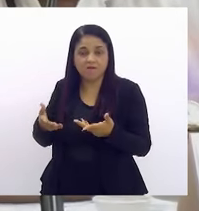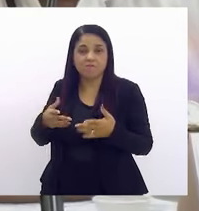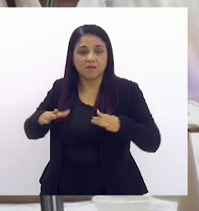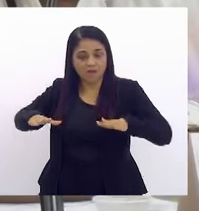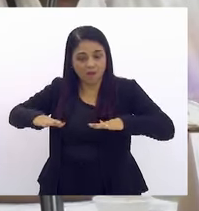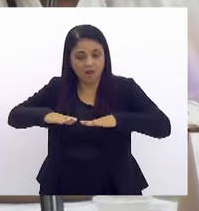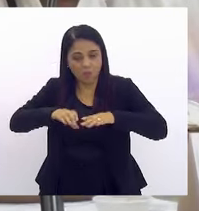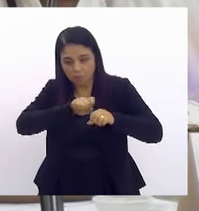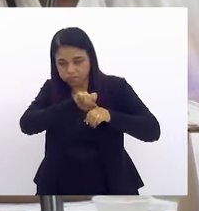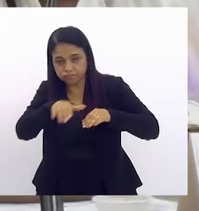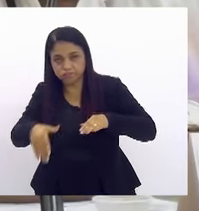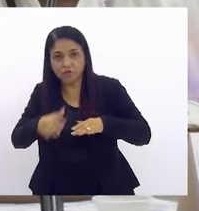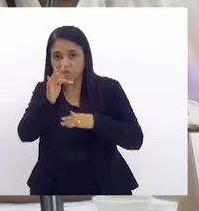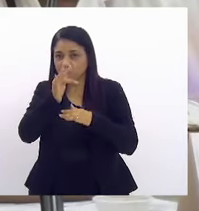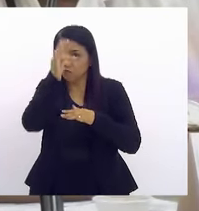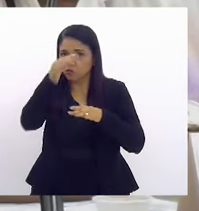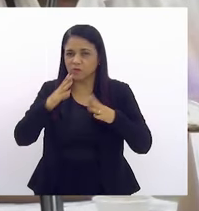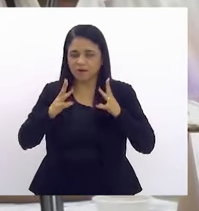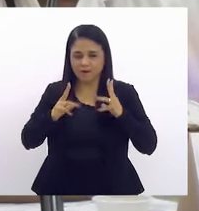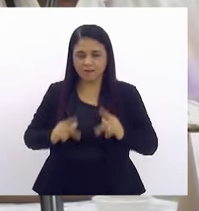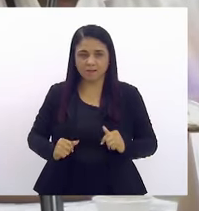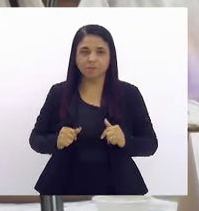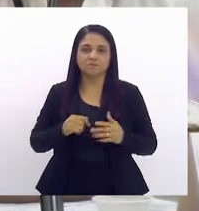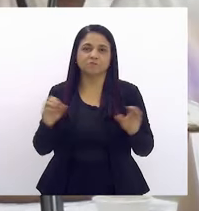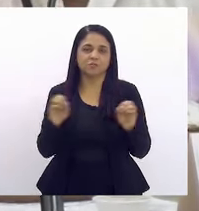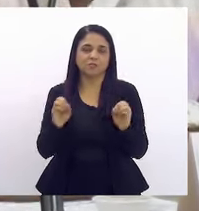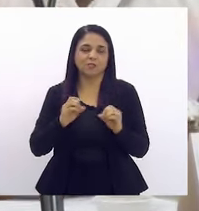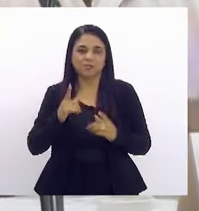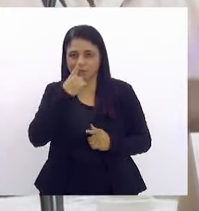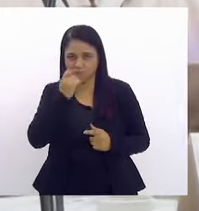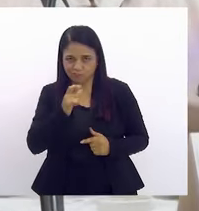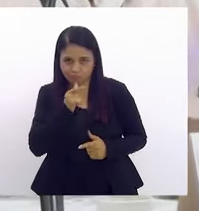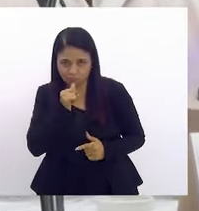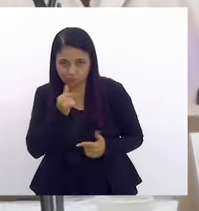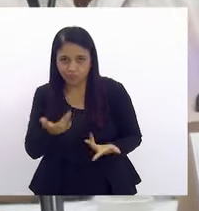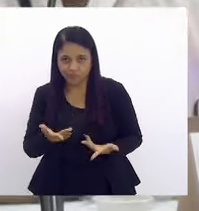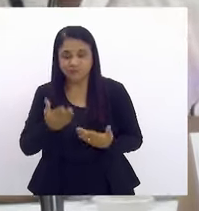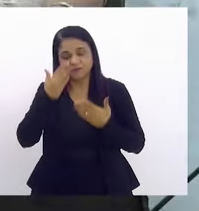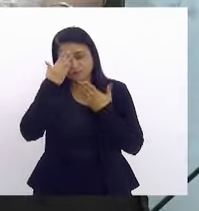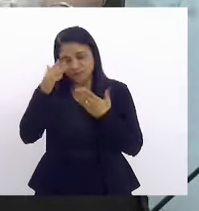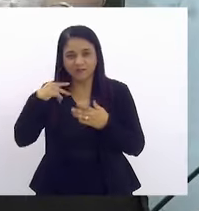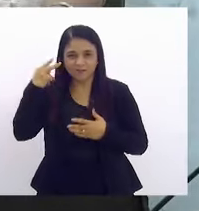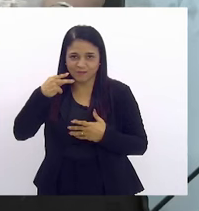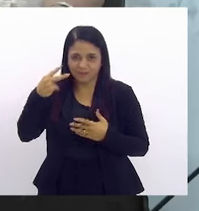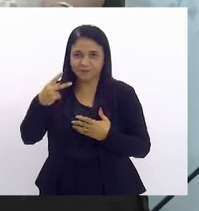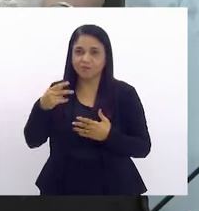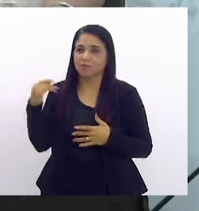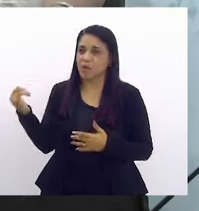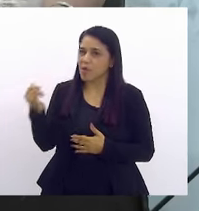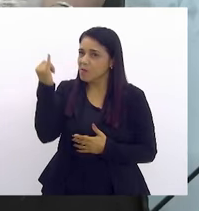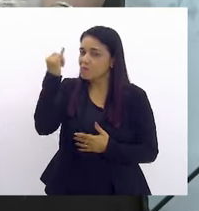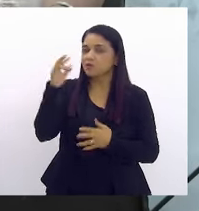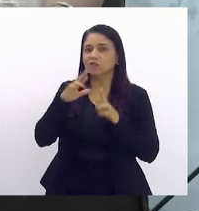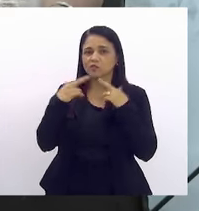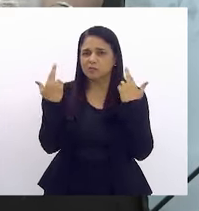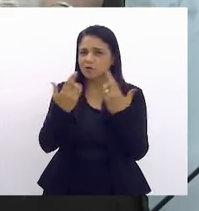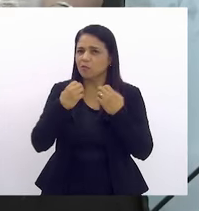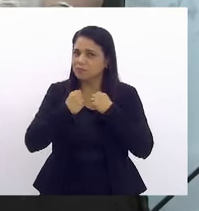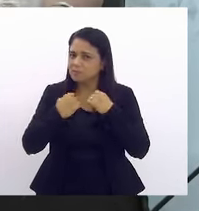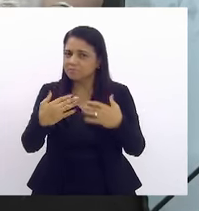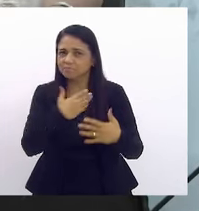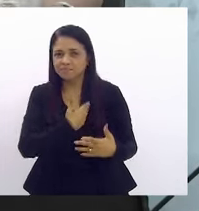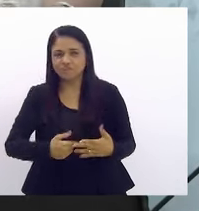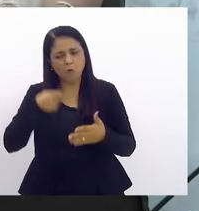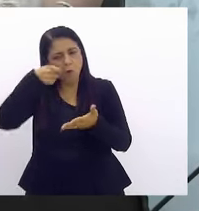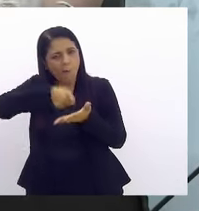aí com as nossas lagoas limpas aí, sem esgoto aí. Maravilha, vereador. Por isso que é importante esse tipo de reunião, é importante a gente fazer